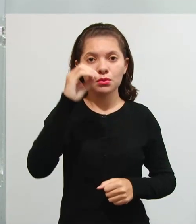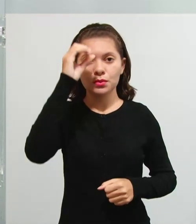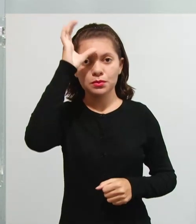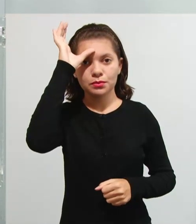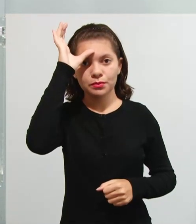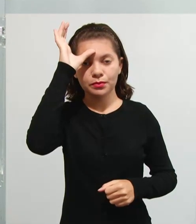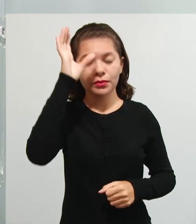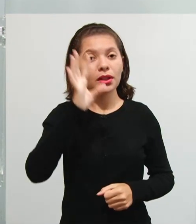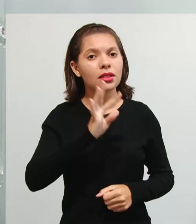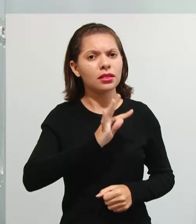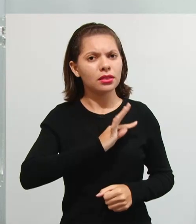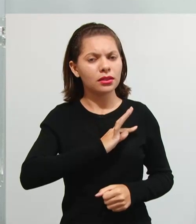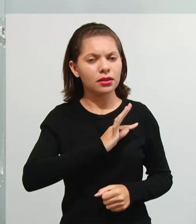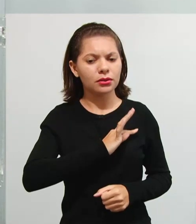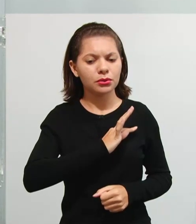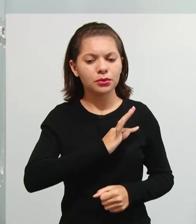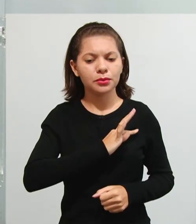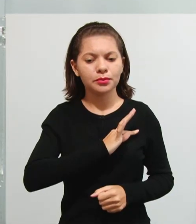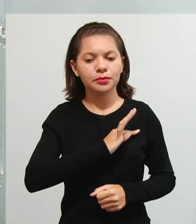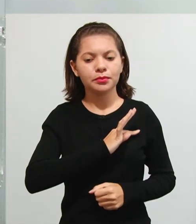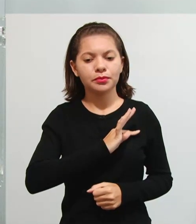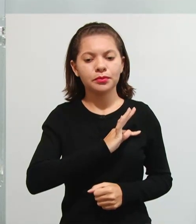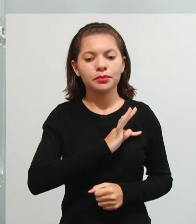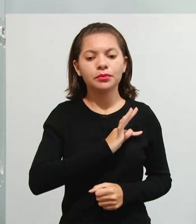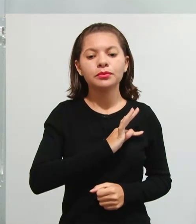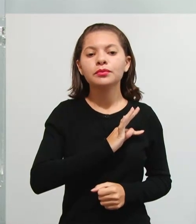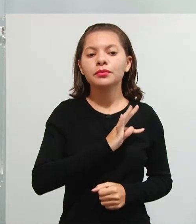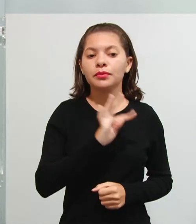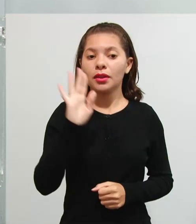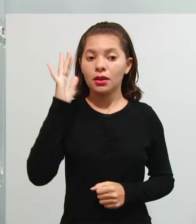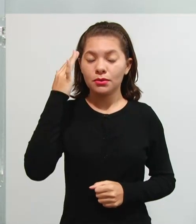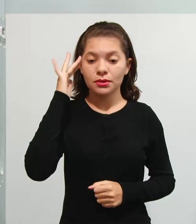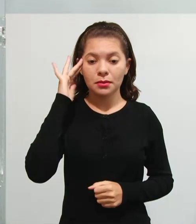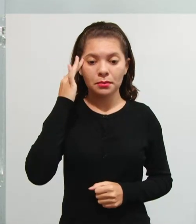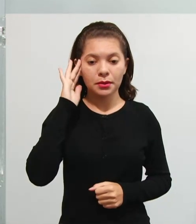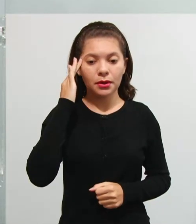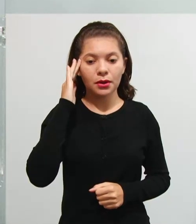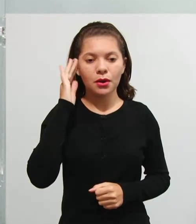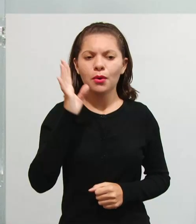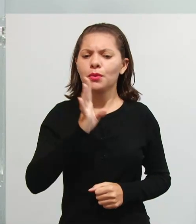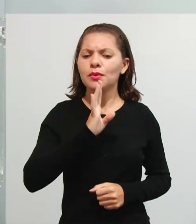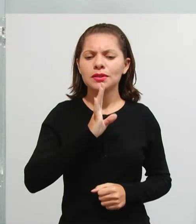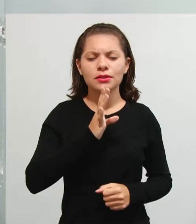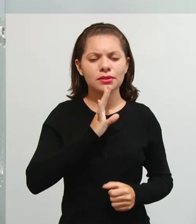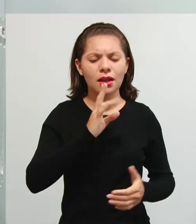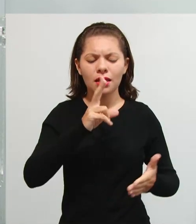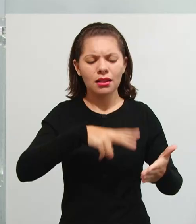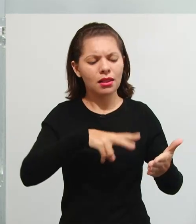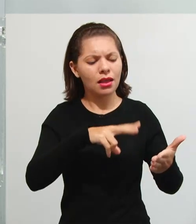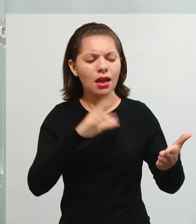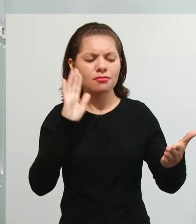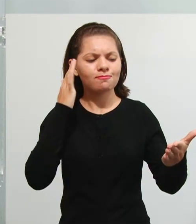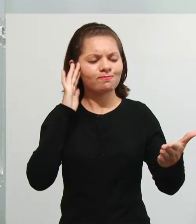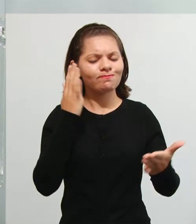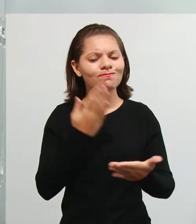conhecimento técnico, né? Que é o saber, né? O conhecer, ler, entender,